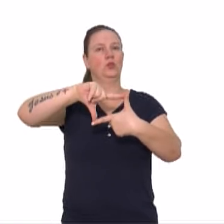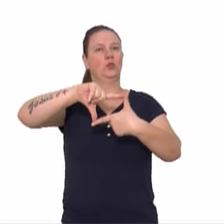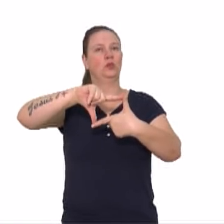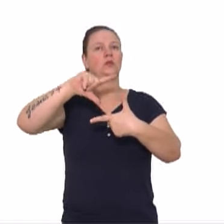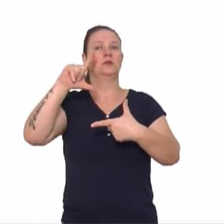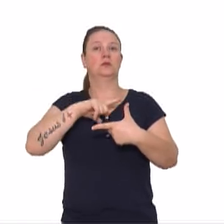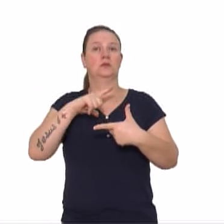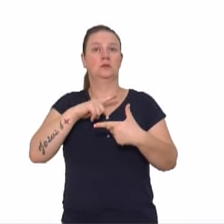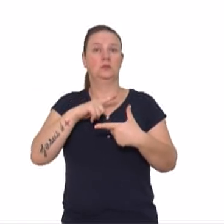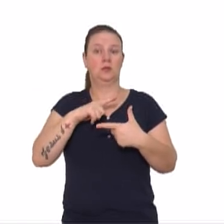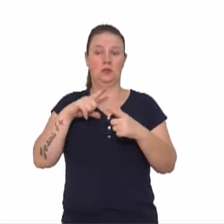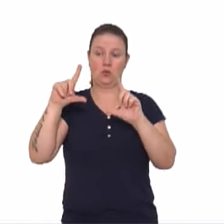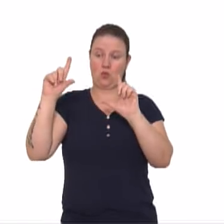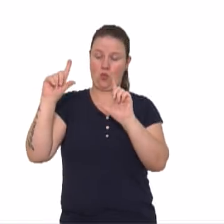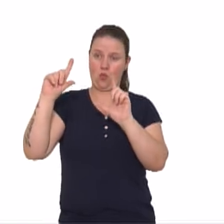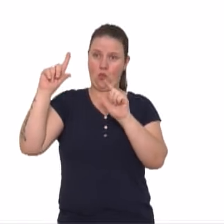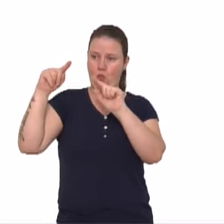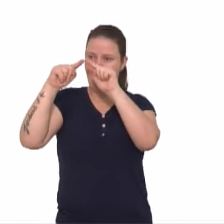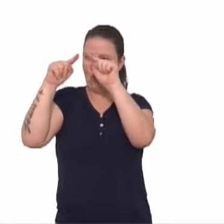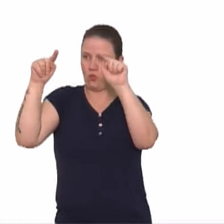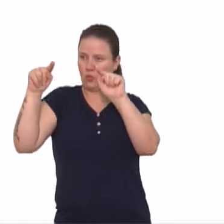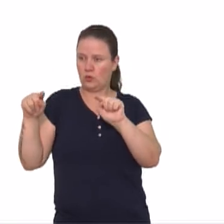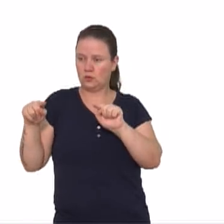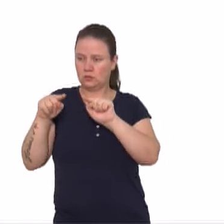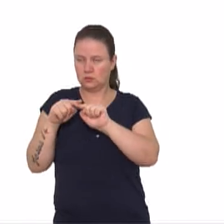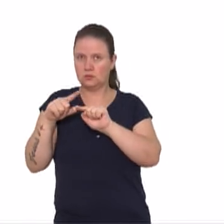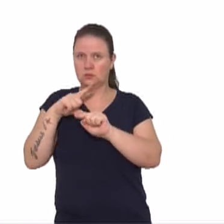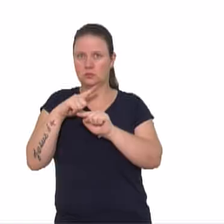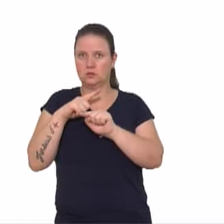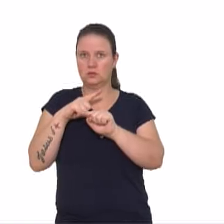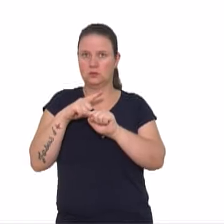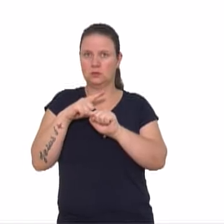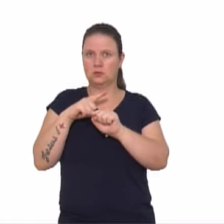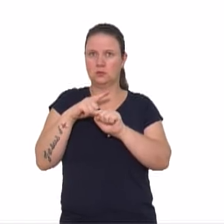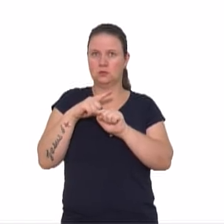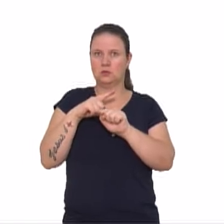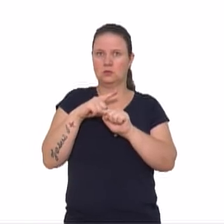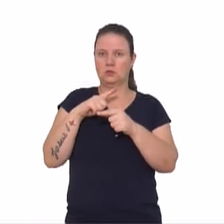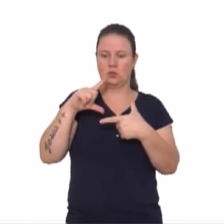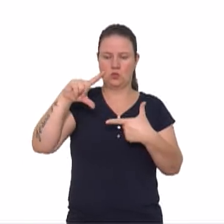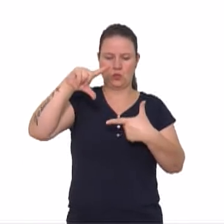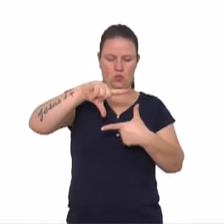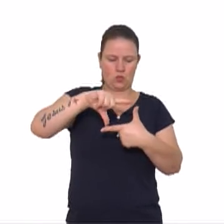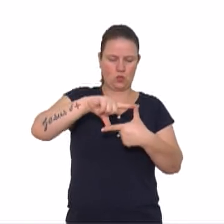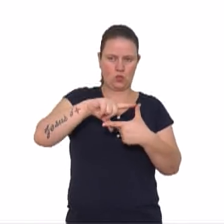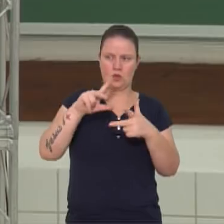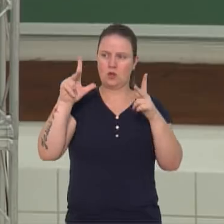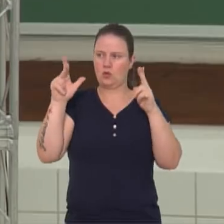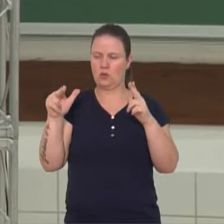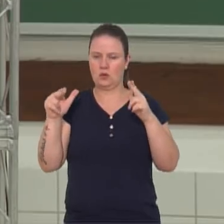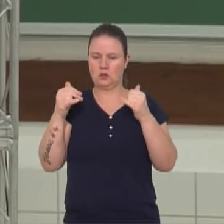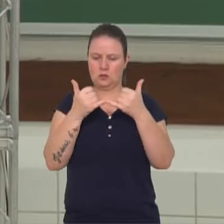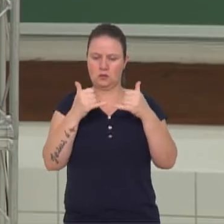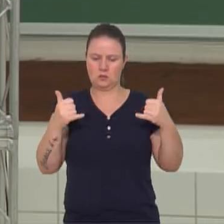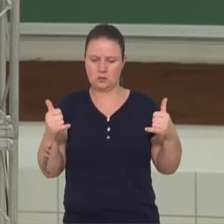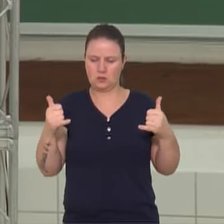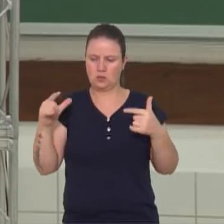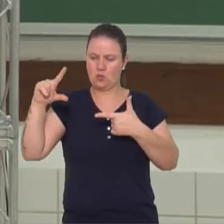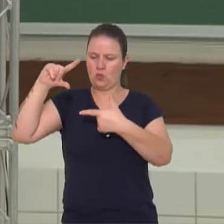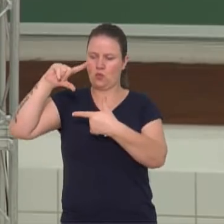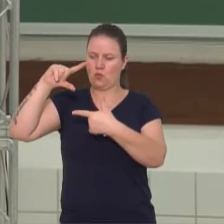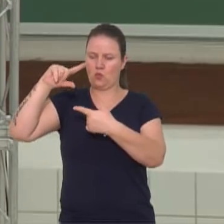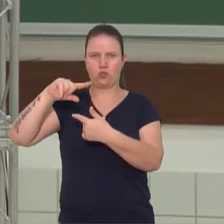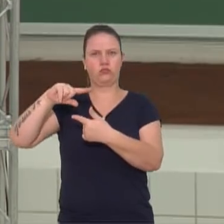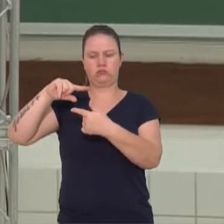e um quadrado tem perímetros iguais. Ah, então se eu cercar o retângulo e cercar o